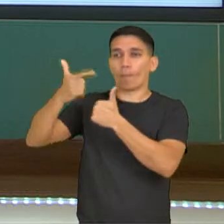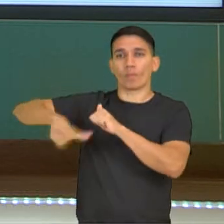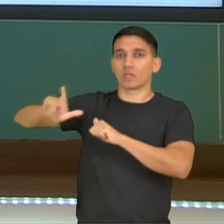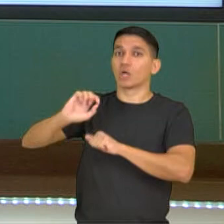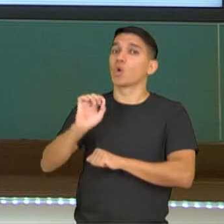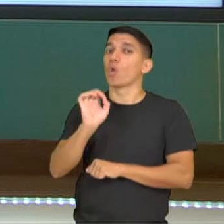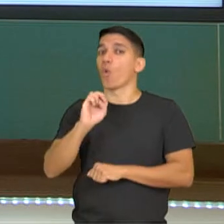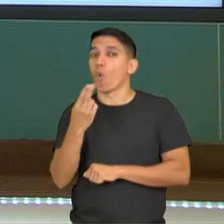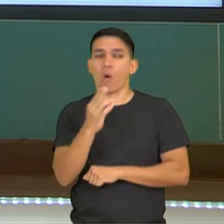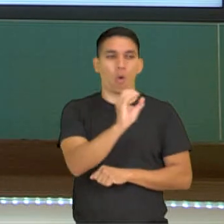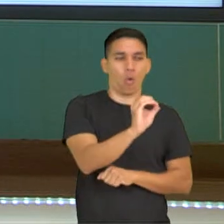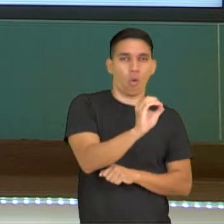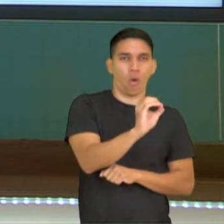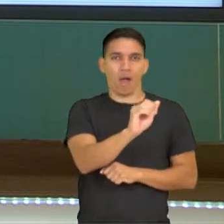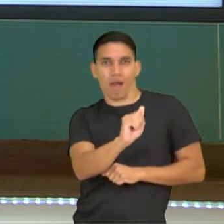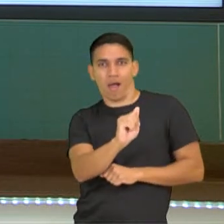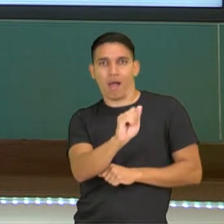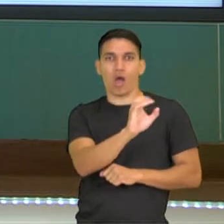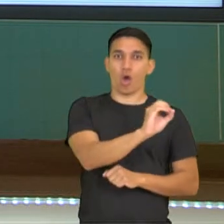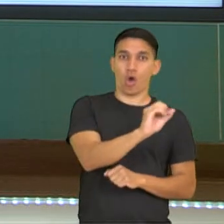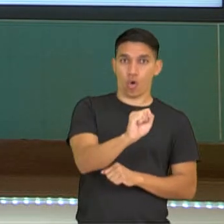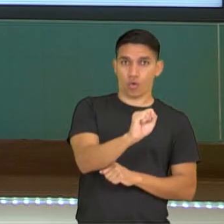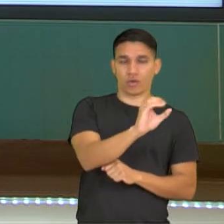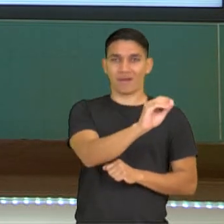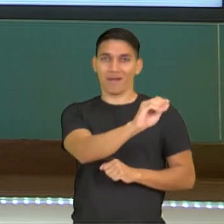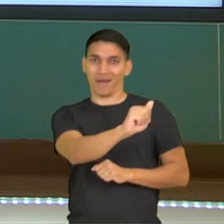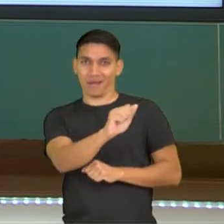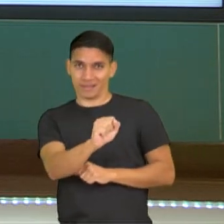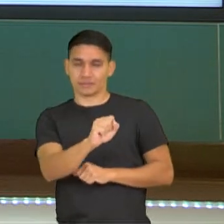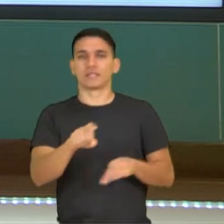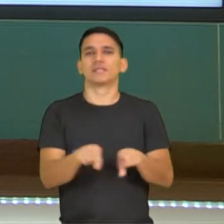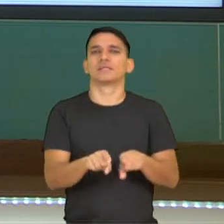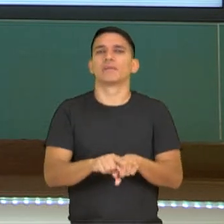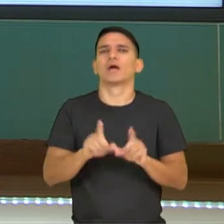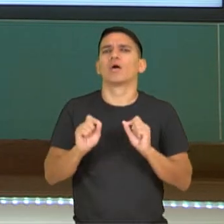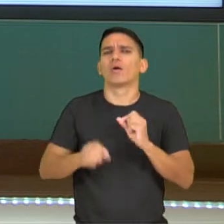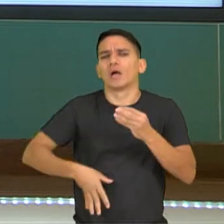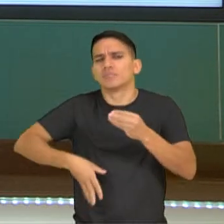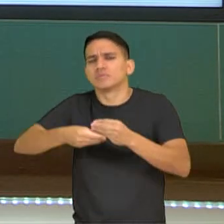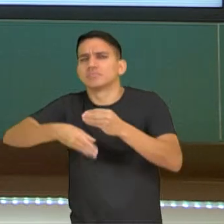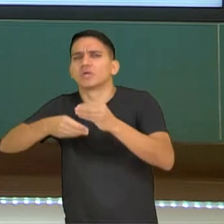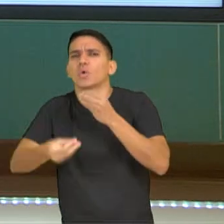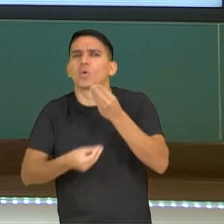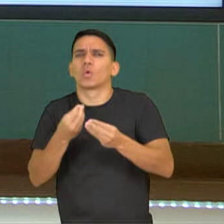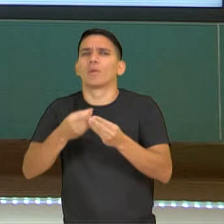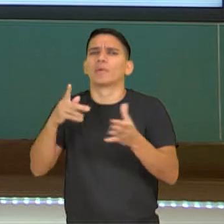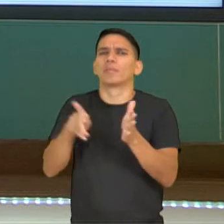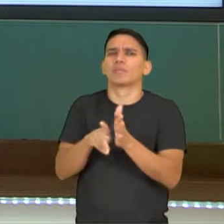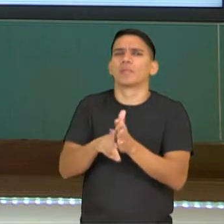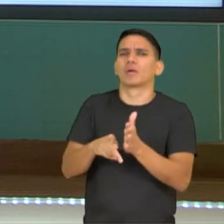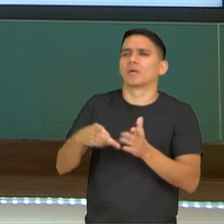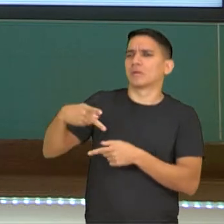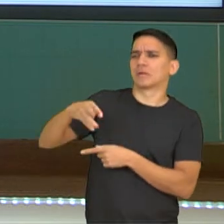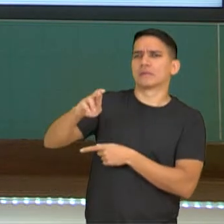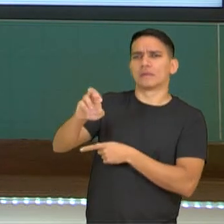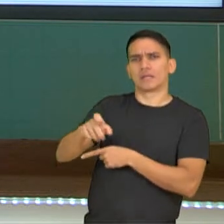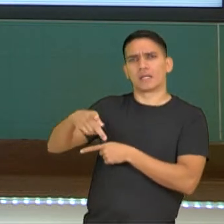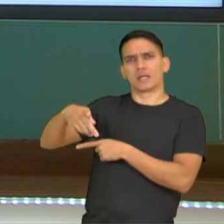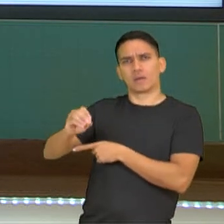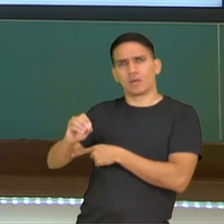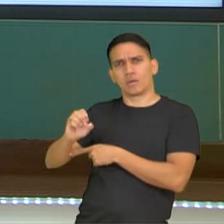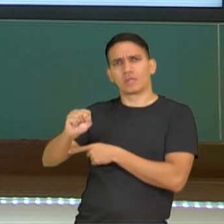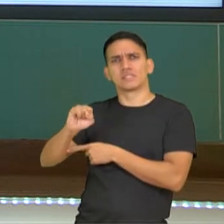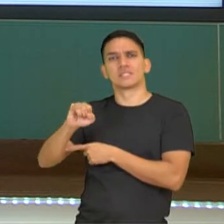a, os as, ou uma. As preposições, né? Que servem para a gente entender a regência verbal, qual a preposição que rege o verbo,